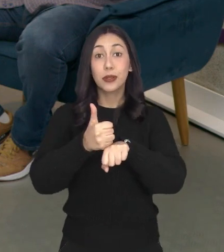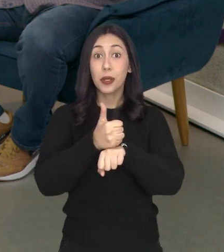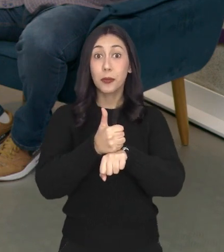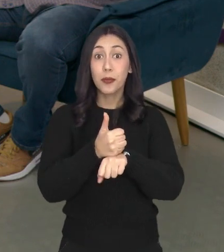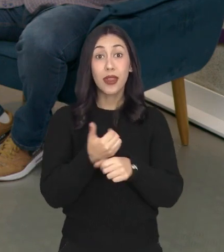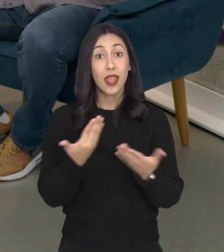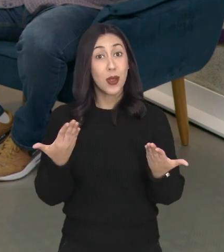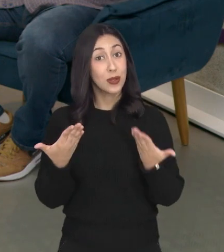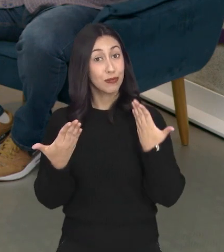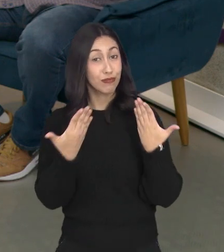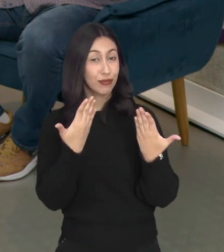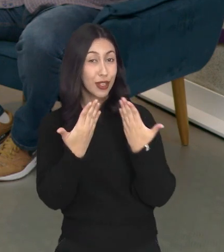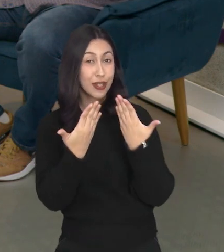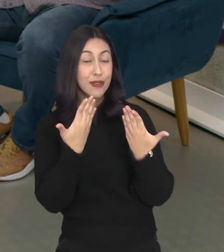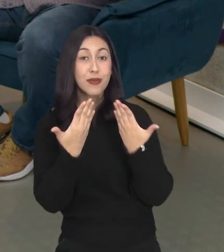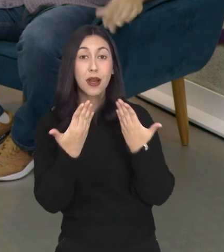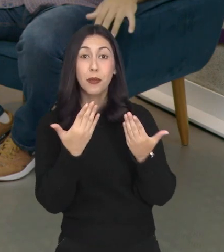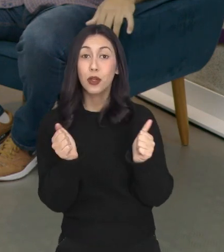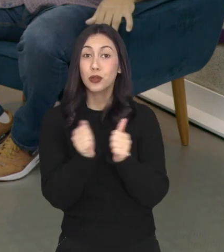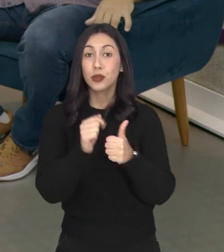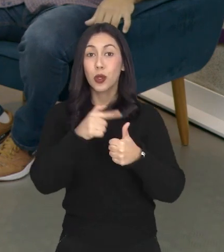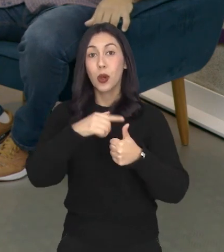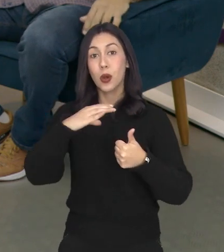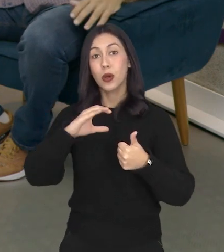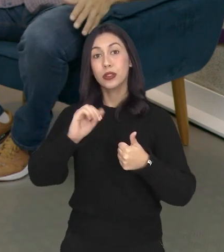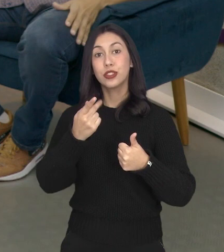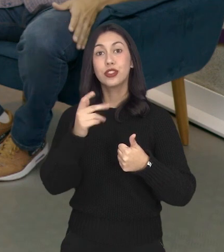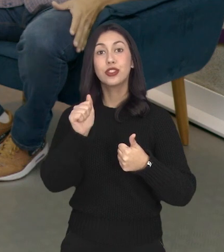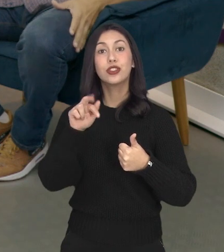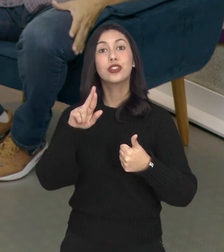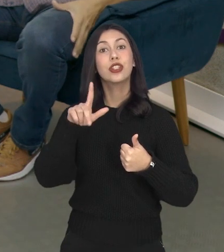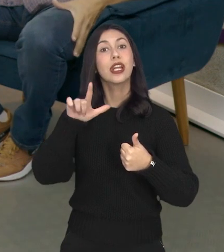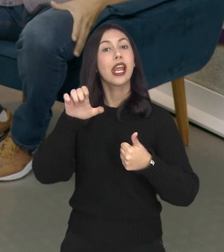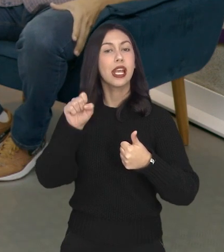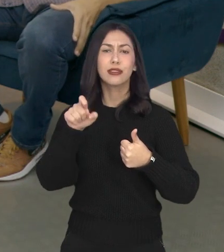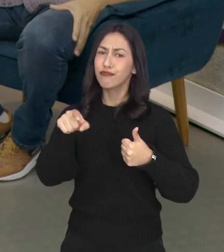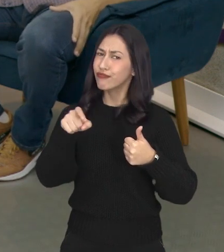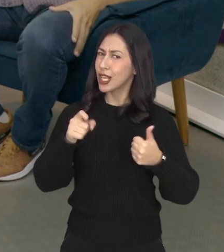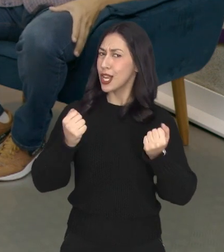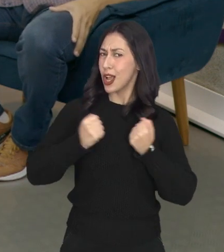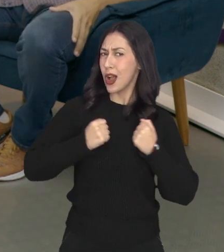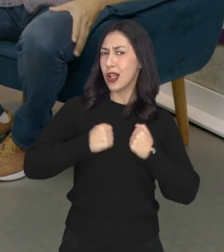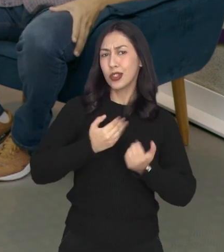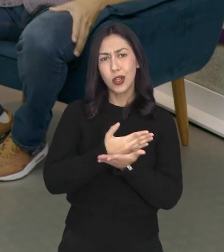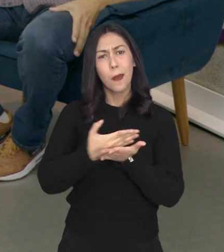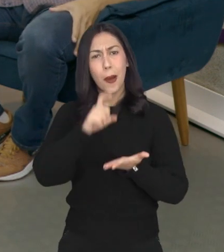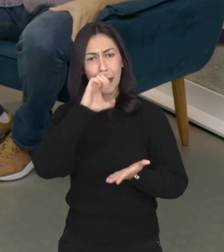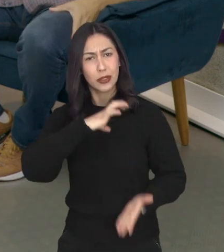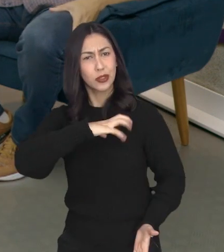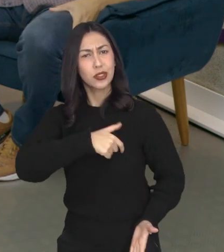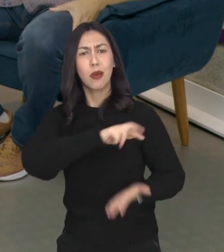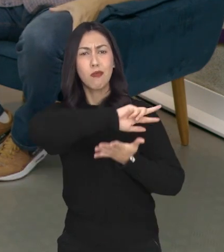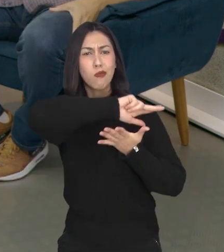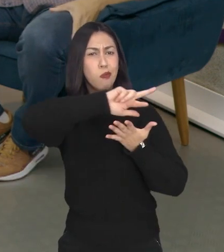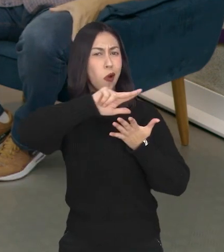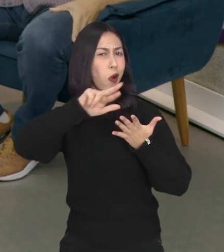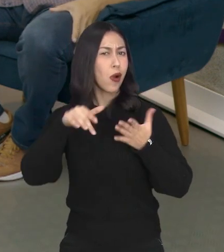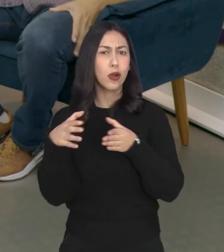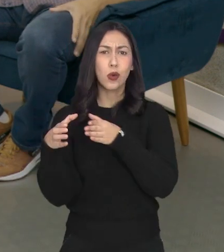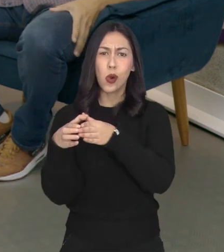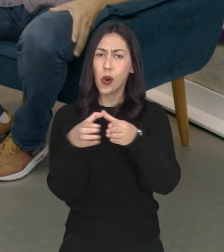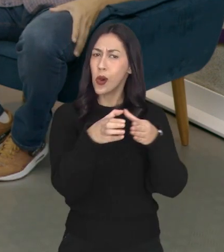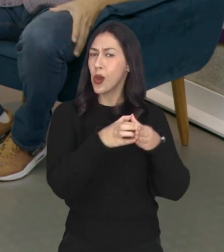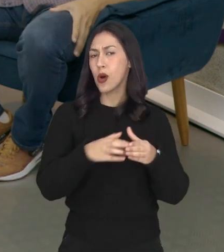profissional. E no nosso bate-papo de hoje é com o Charles Silva, goleiro. Começou no São José, já passou por vários clubes